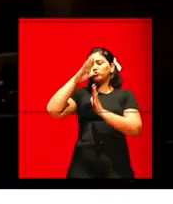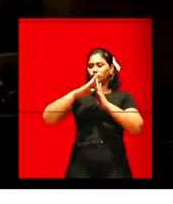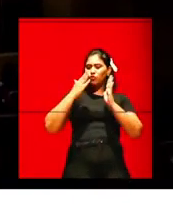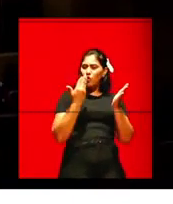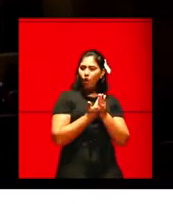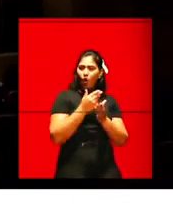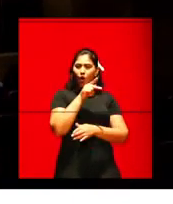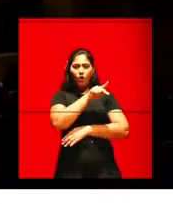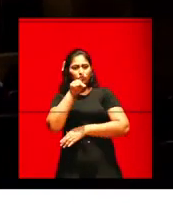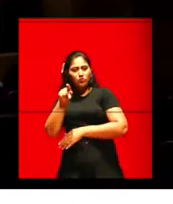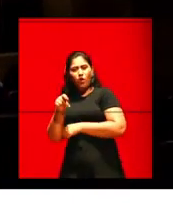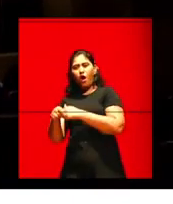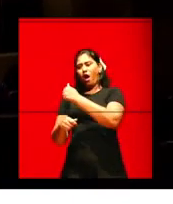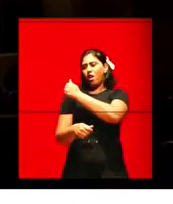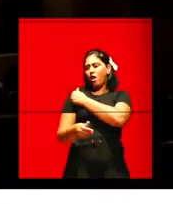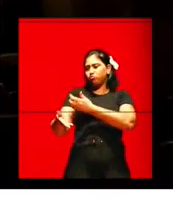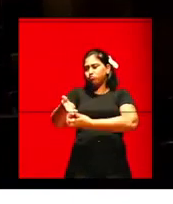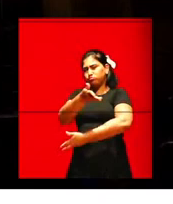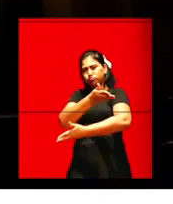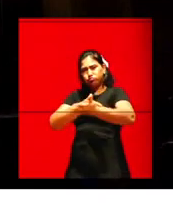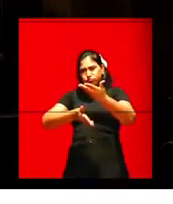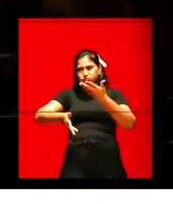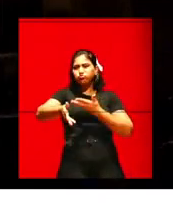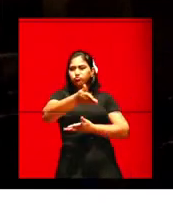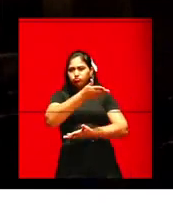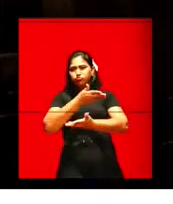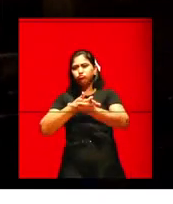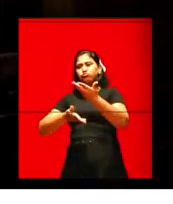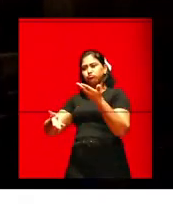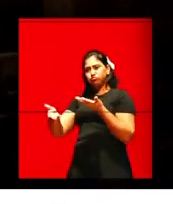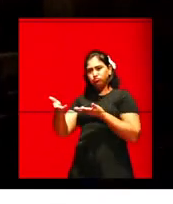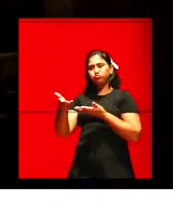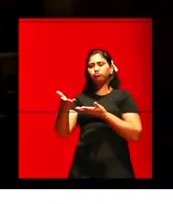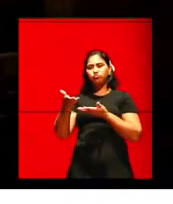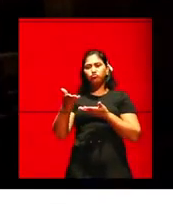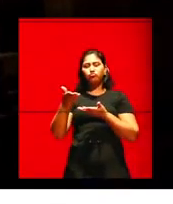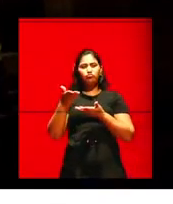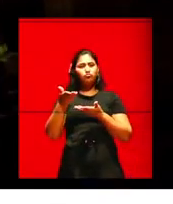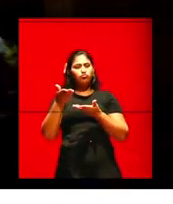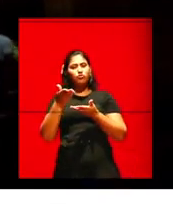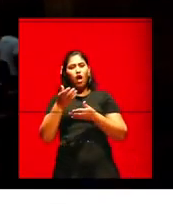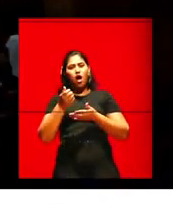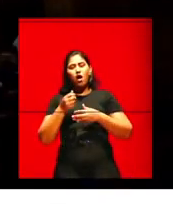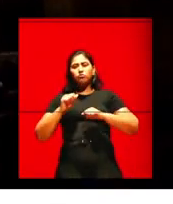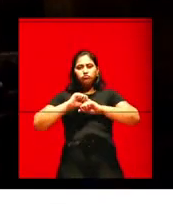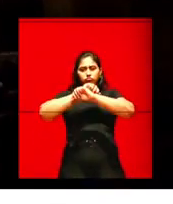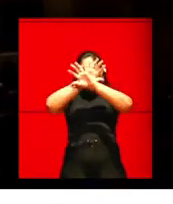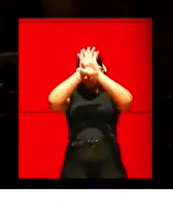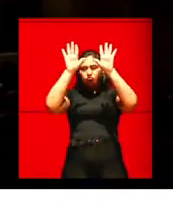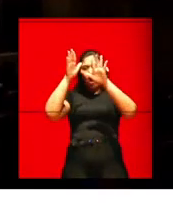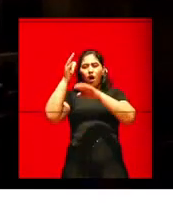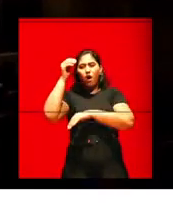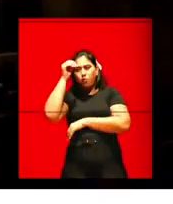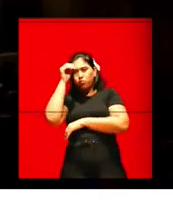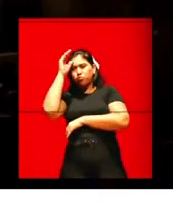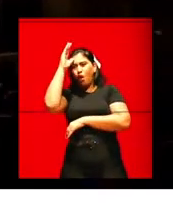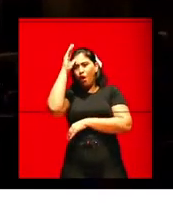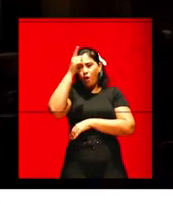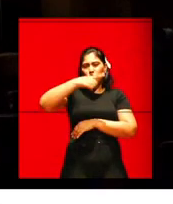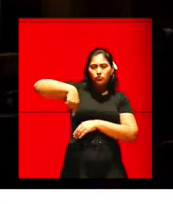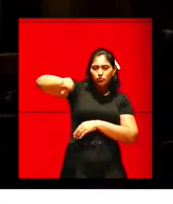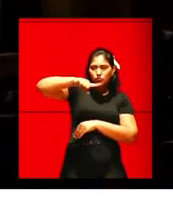de outras escolas, para que a gente possa compartilhar o conhecimento que está sendo disseminado nas nossas escolas,